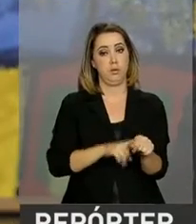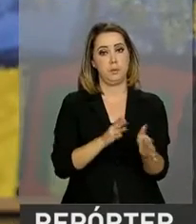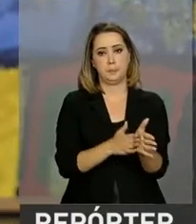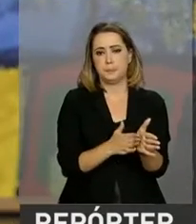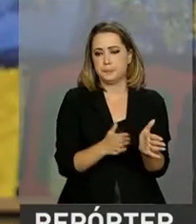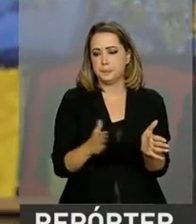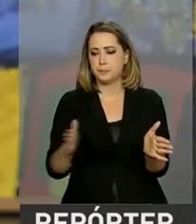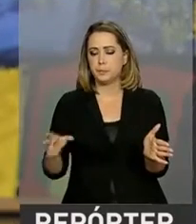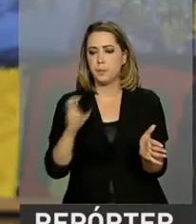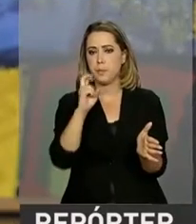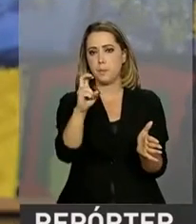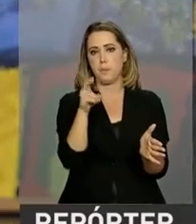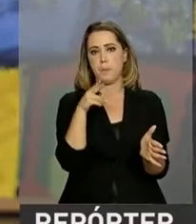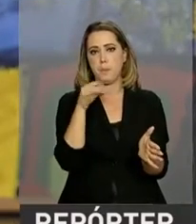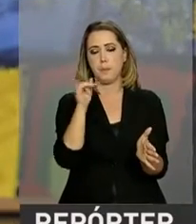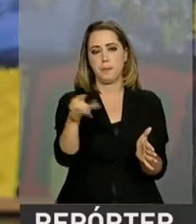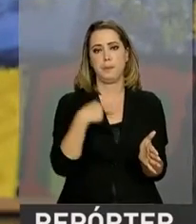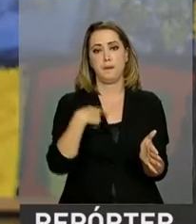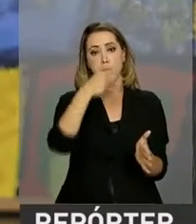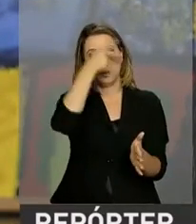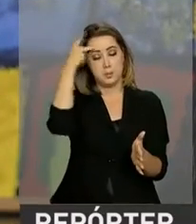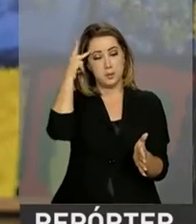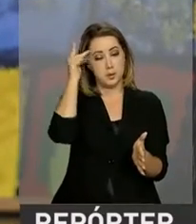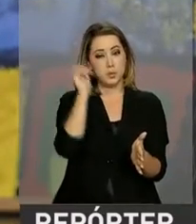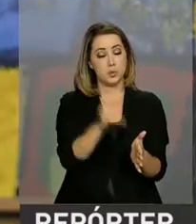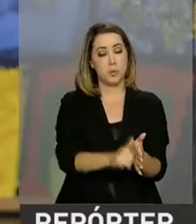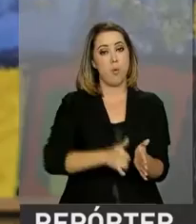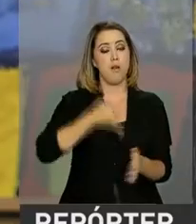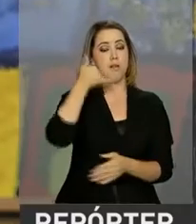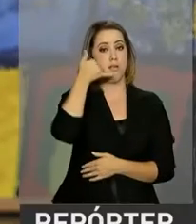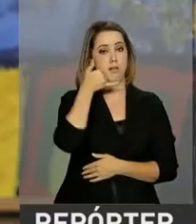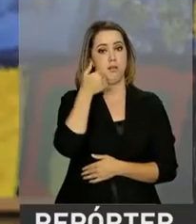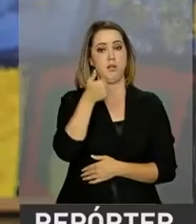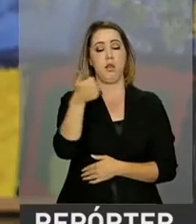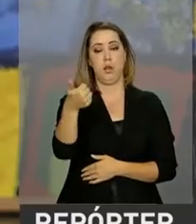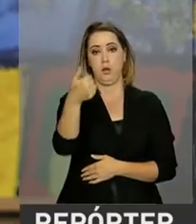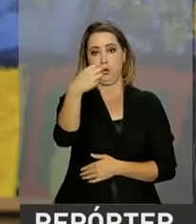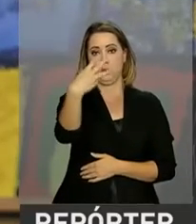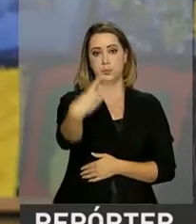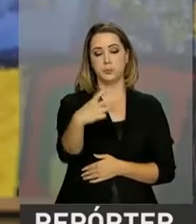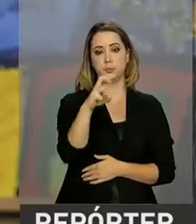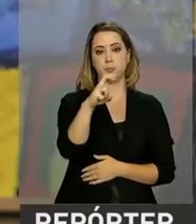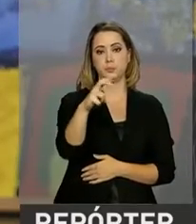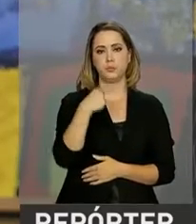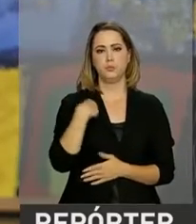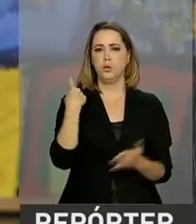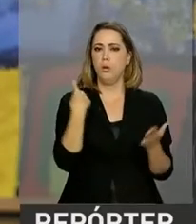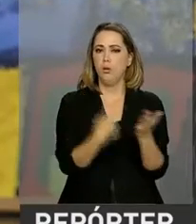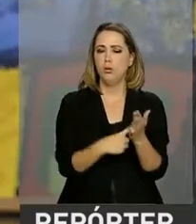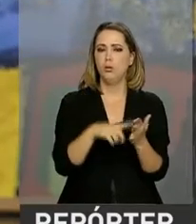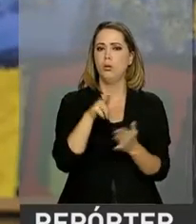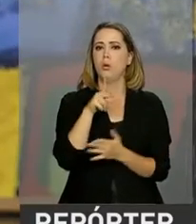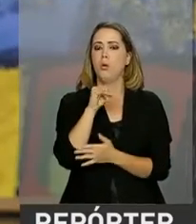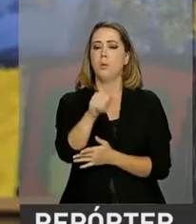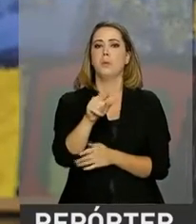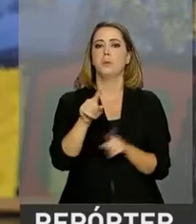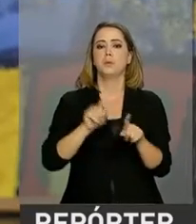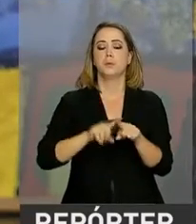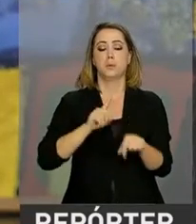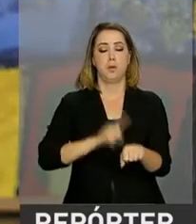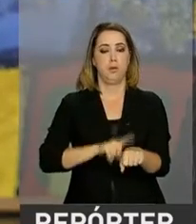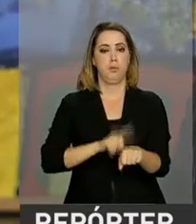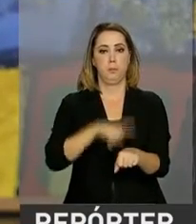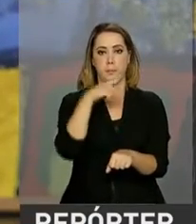úteis para que a pessoa entre em contato no telefone 135 para agendar o dia ea hora